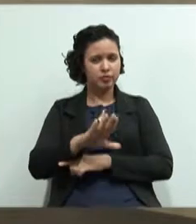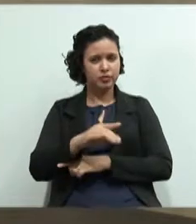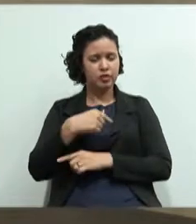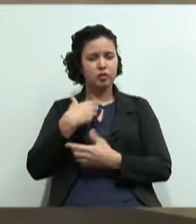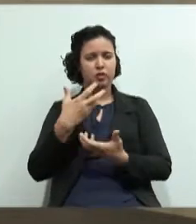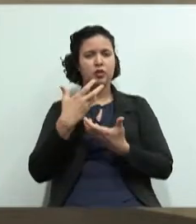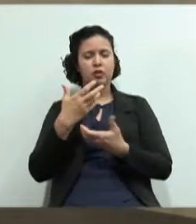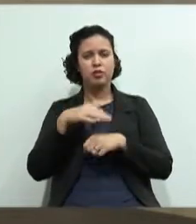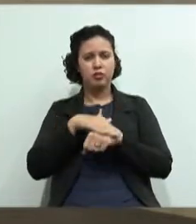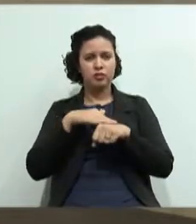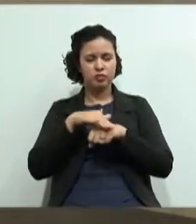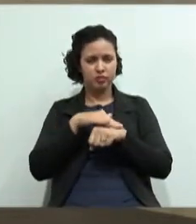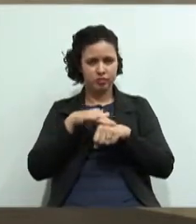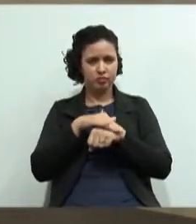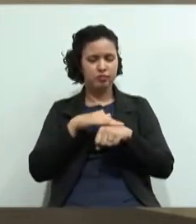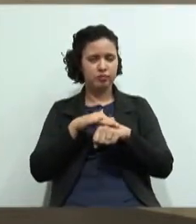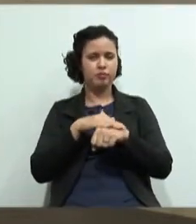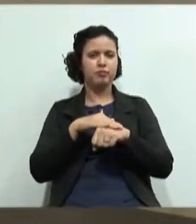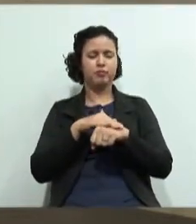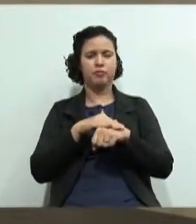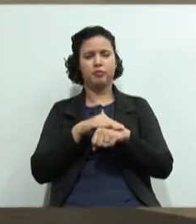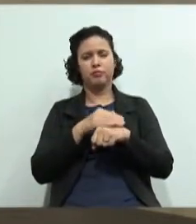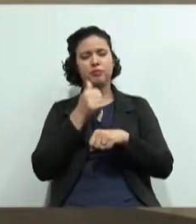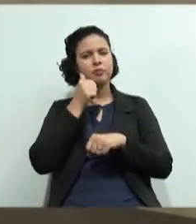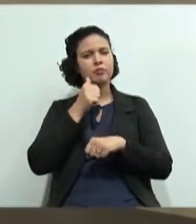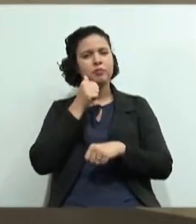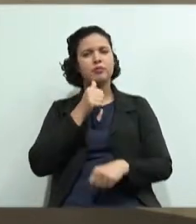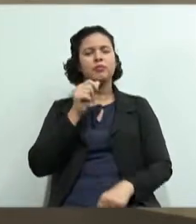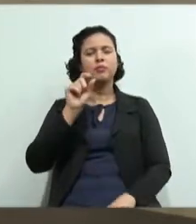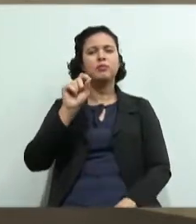com a Martina do RH. Tá bom.